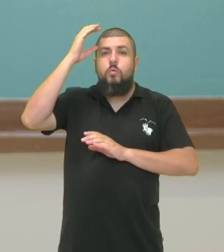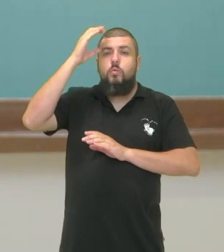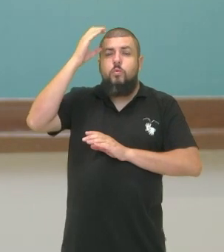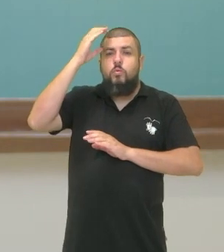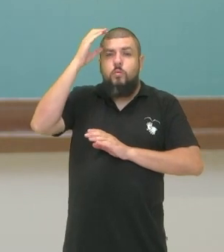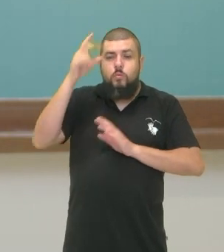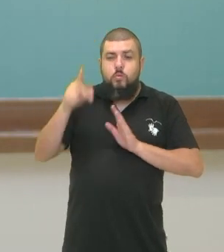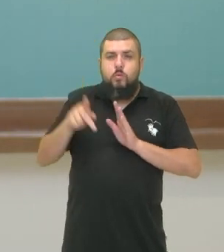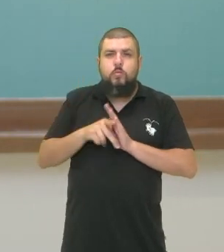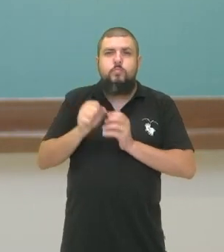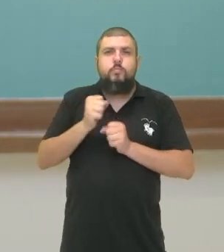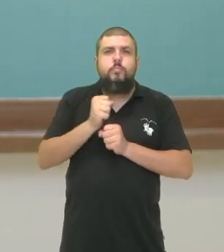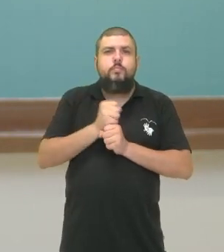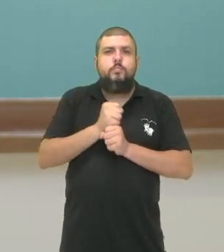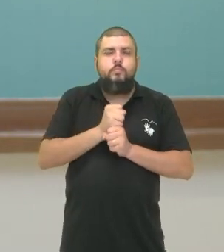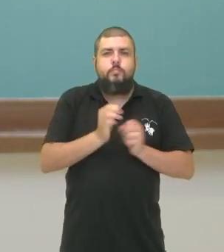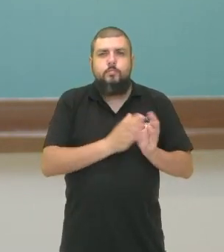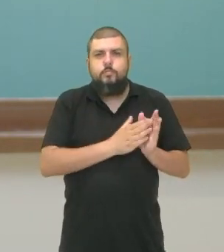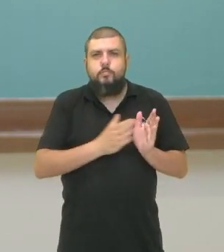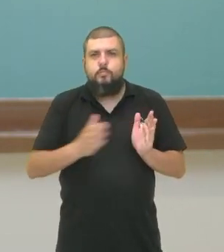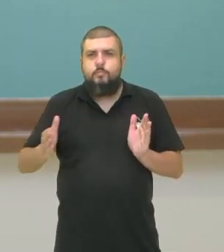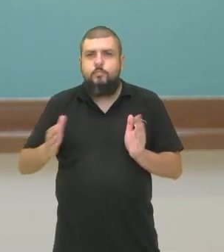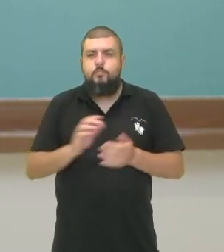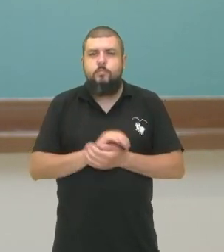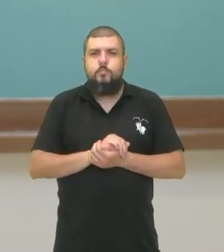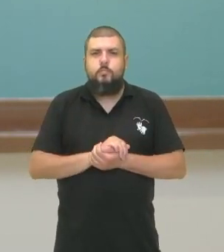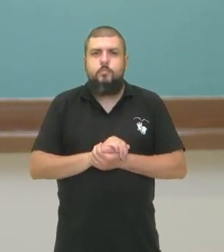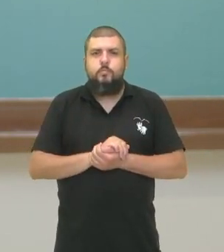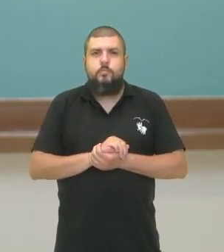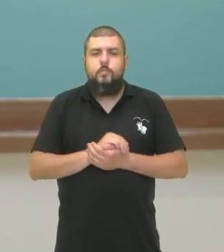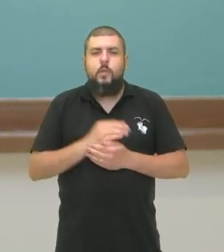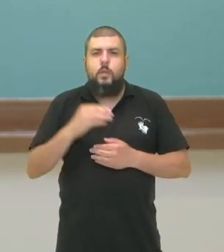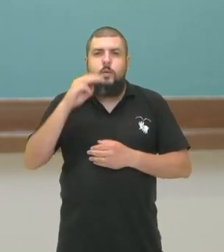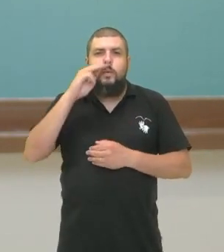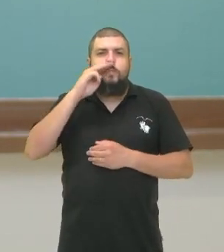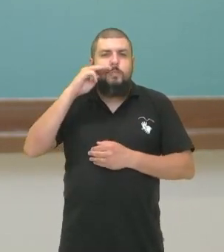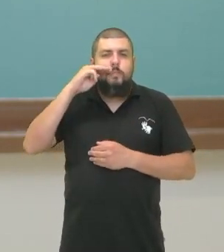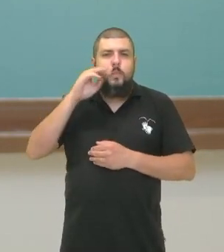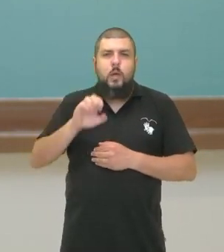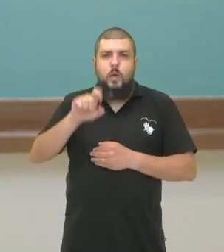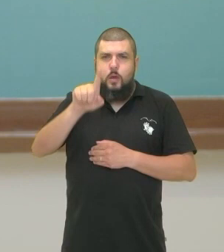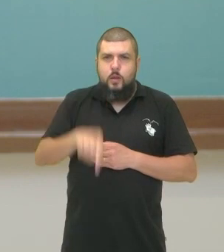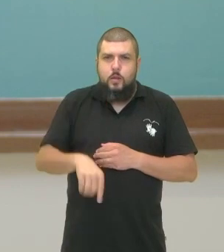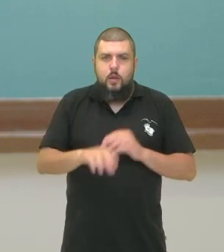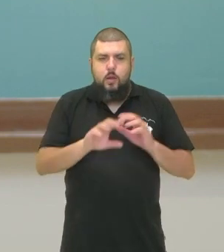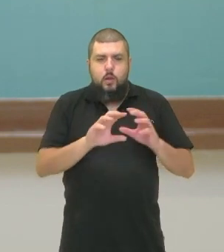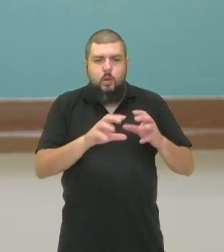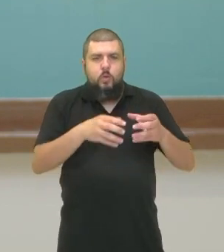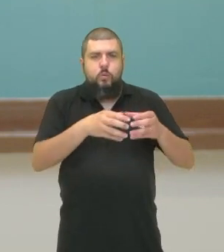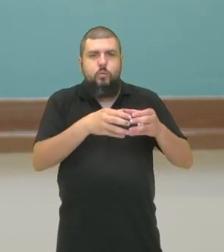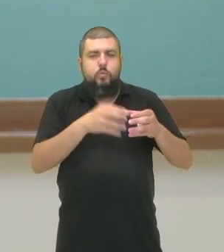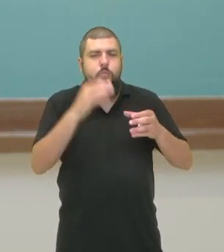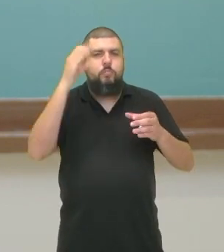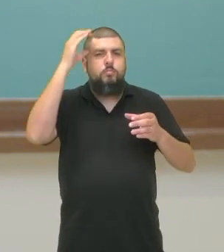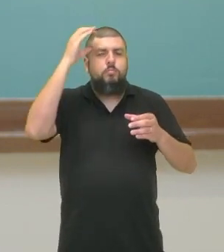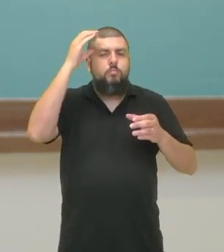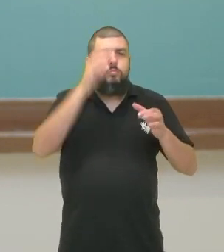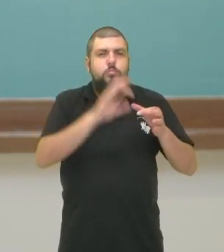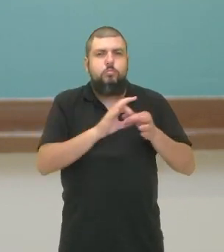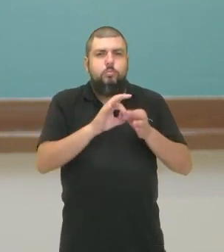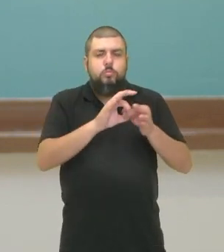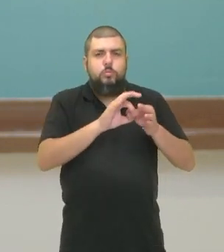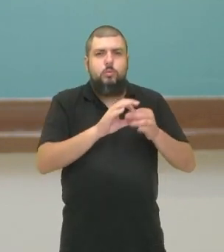Marx, sempre ideologia está atrelada a uma ideia de consciência coletiva. Só que ele diz que nas sociedades